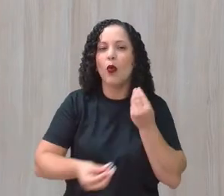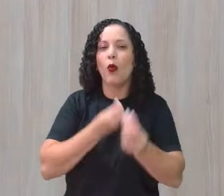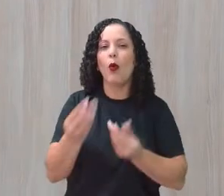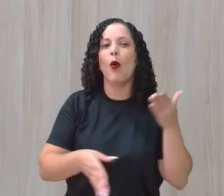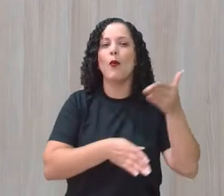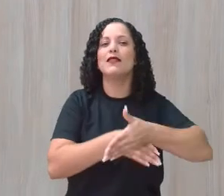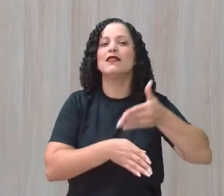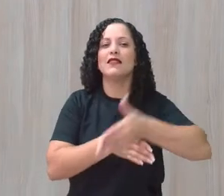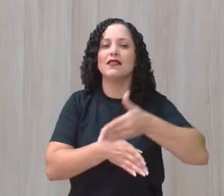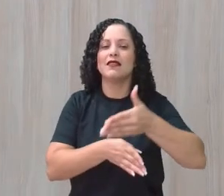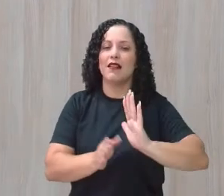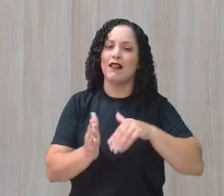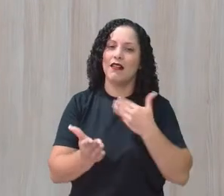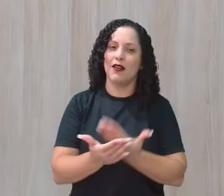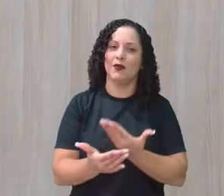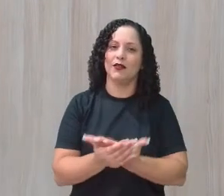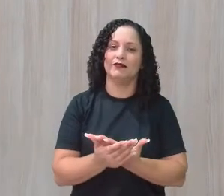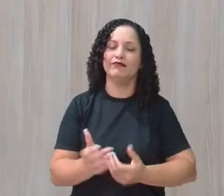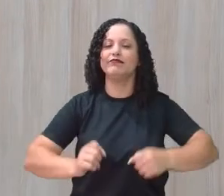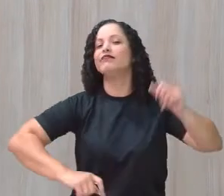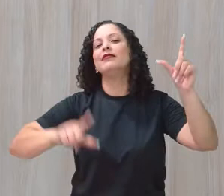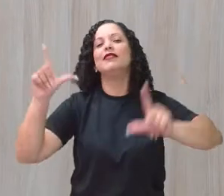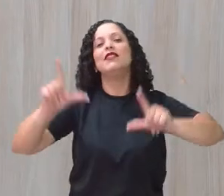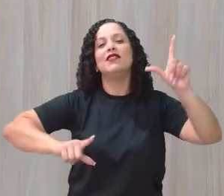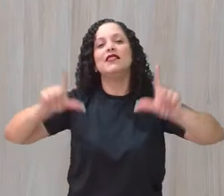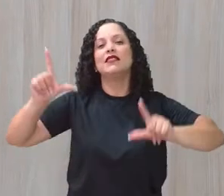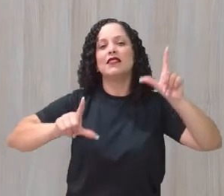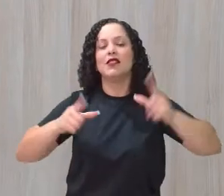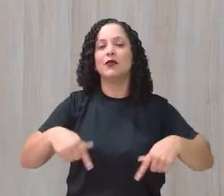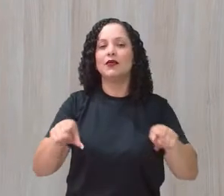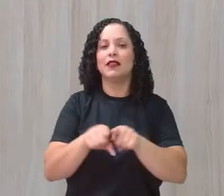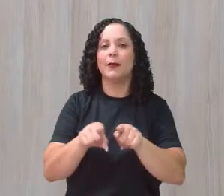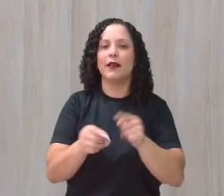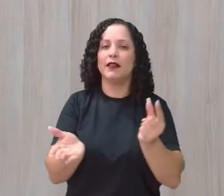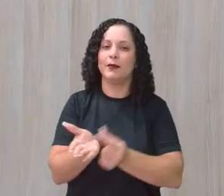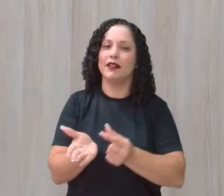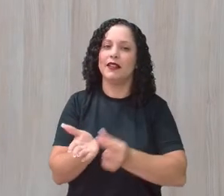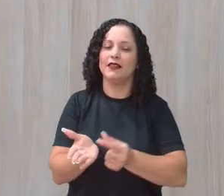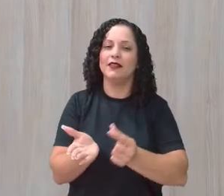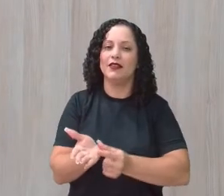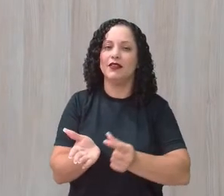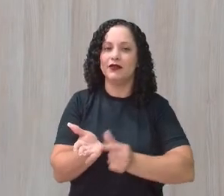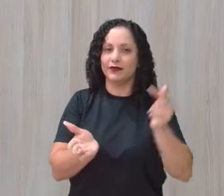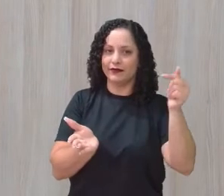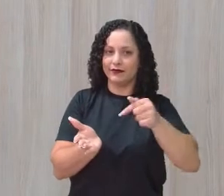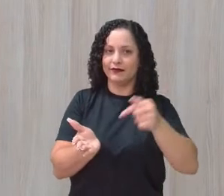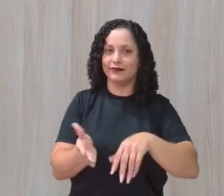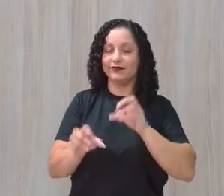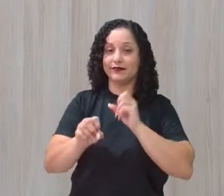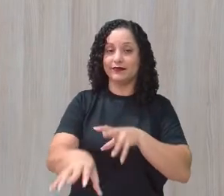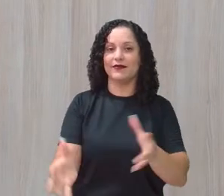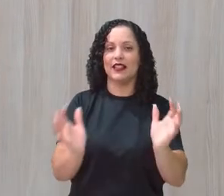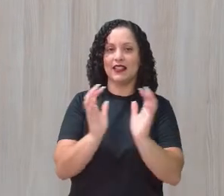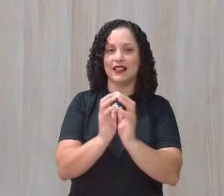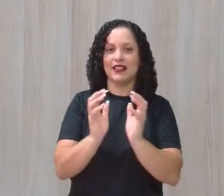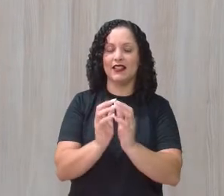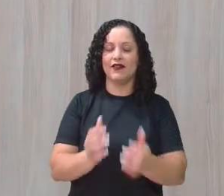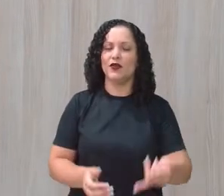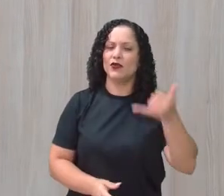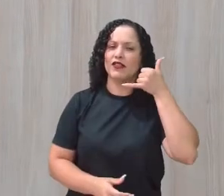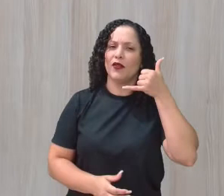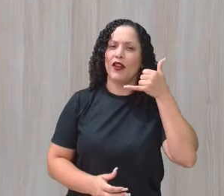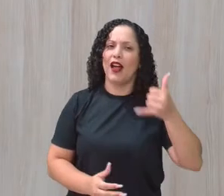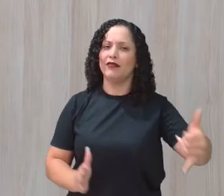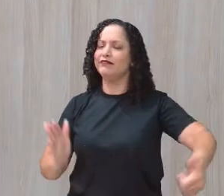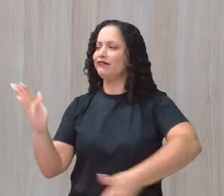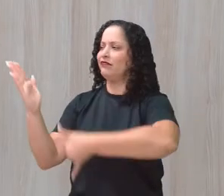pela TV, e aí é pelo aplicativo Educa Recife, onde vocês aproximam aí o celular de vocês para o QR